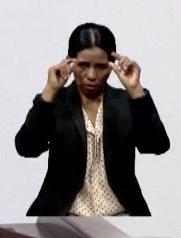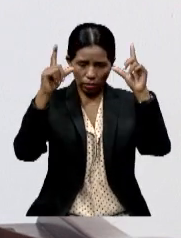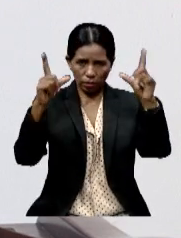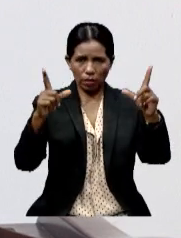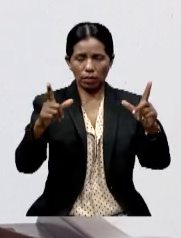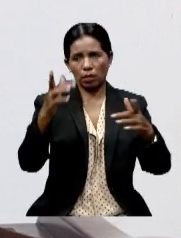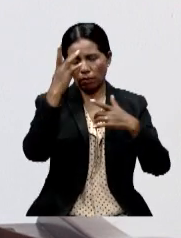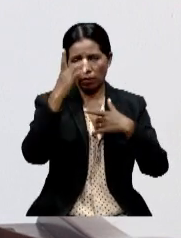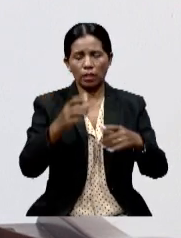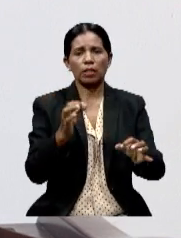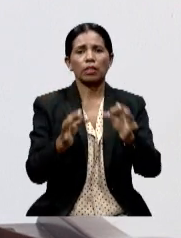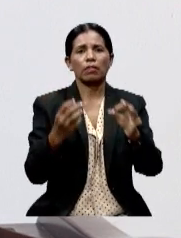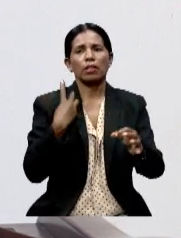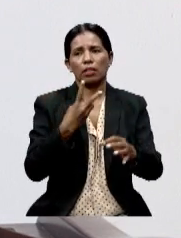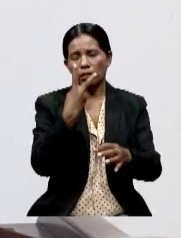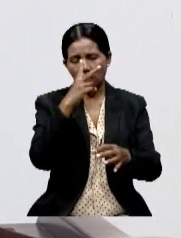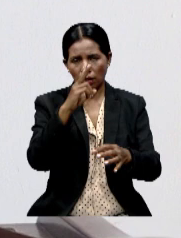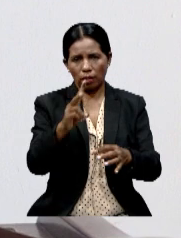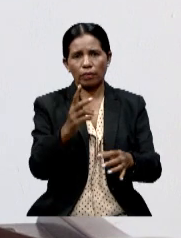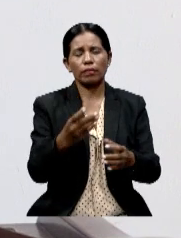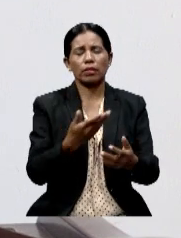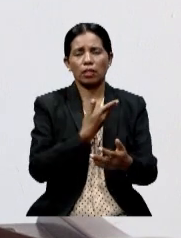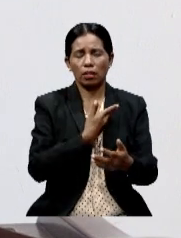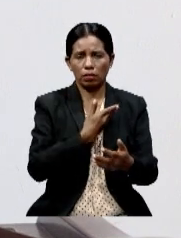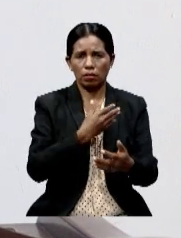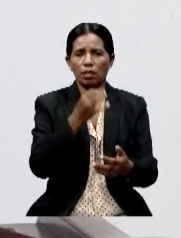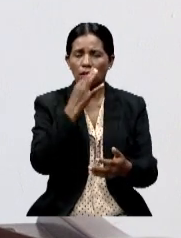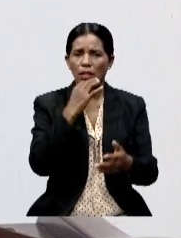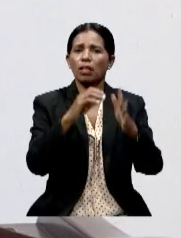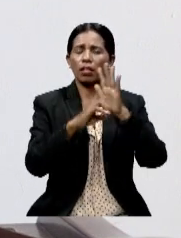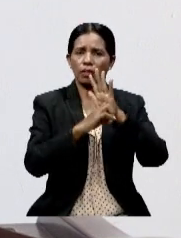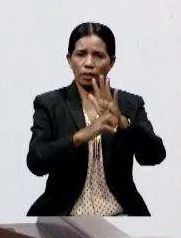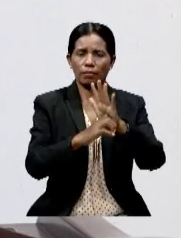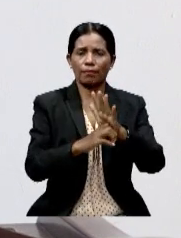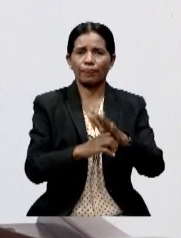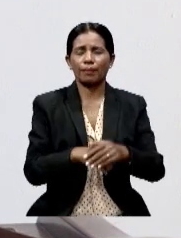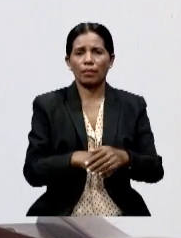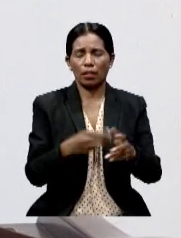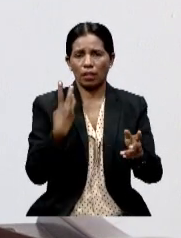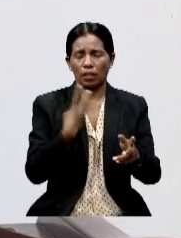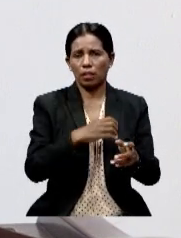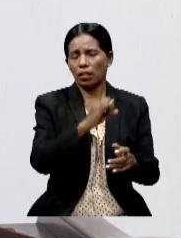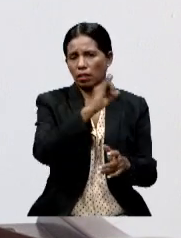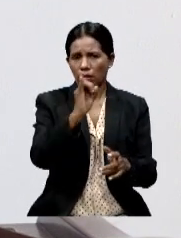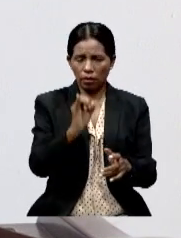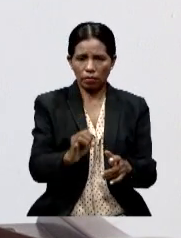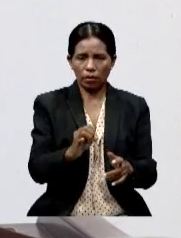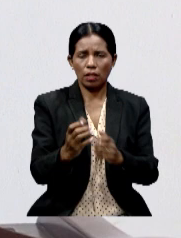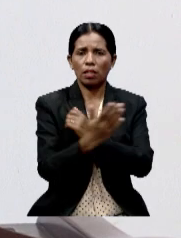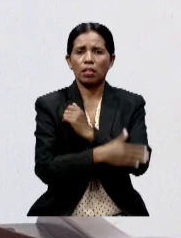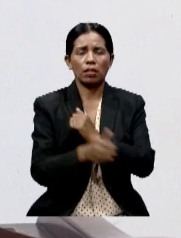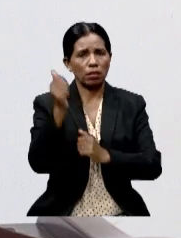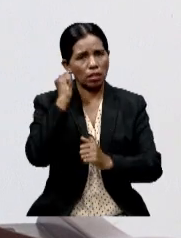moras. Se está re inflação e dane ne, Aihan, por exemplo, está identifica inflação e a nação